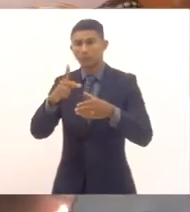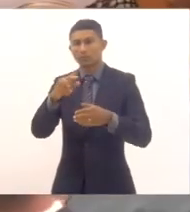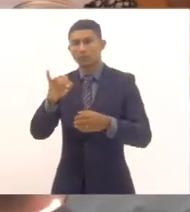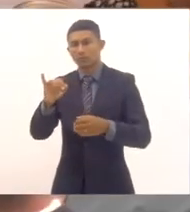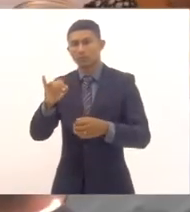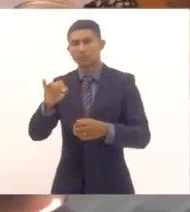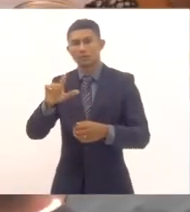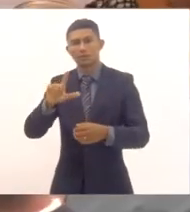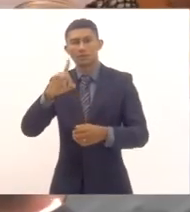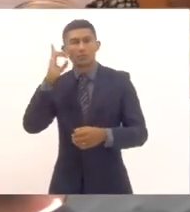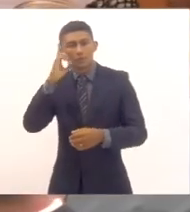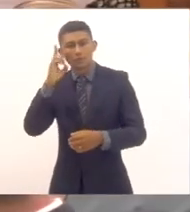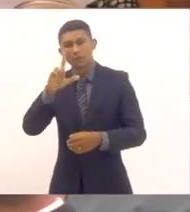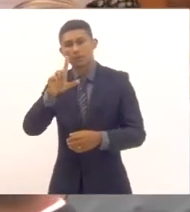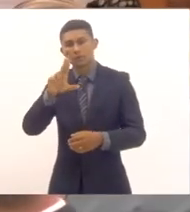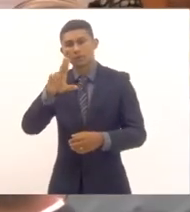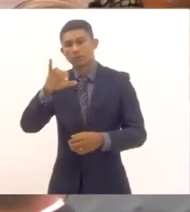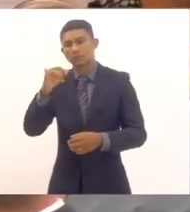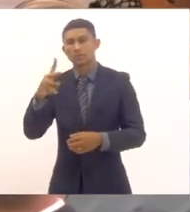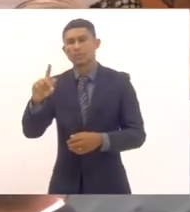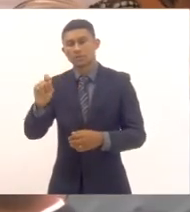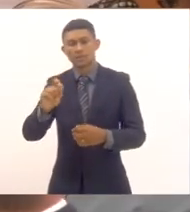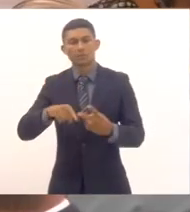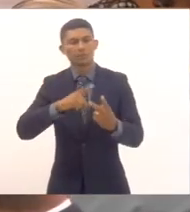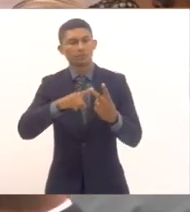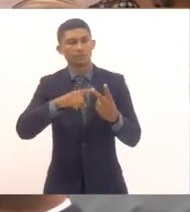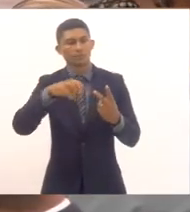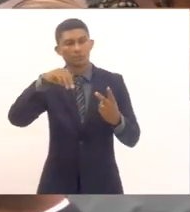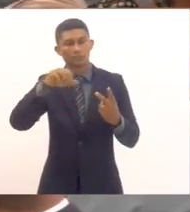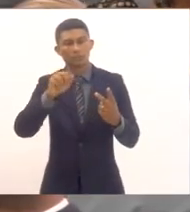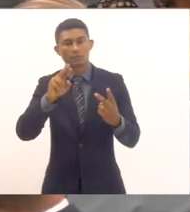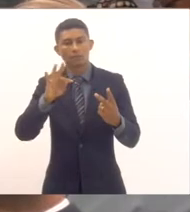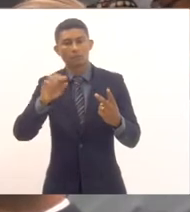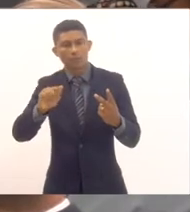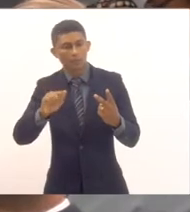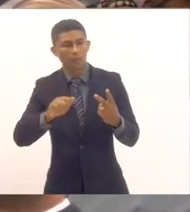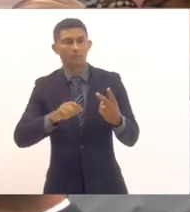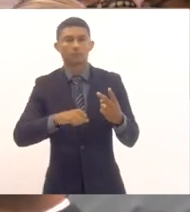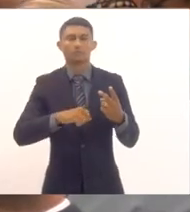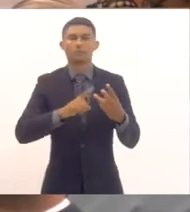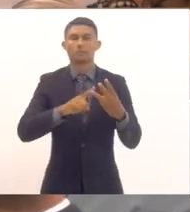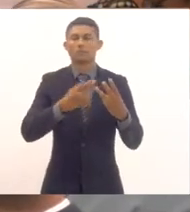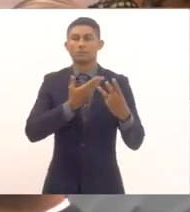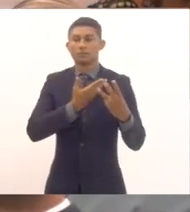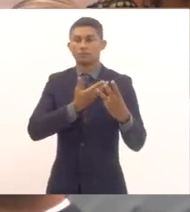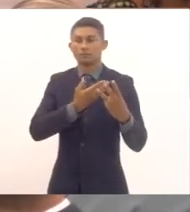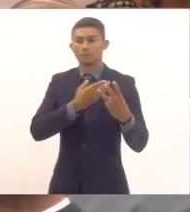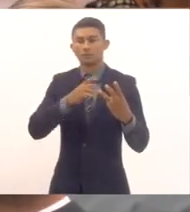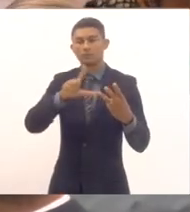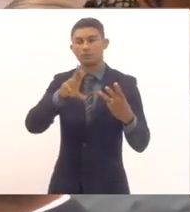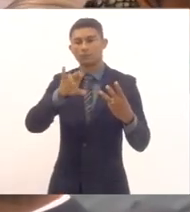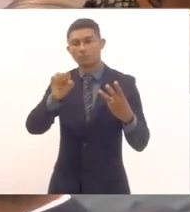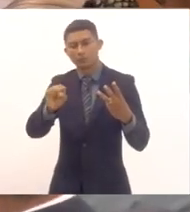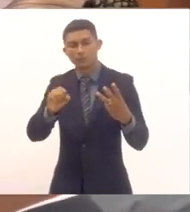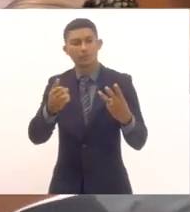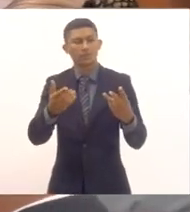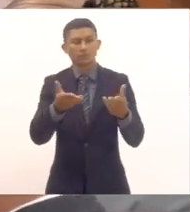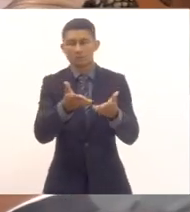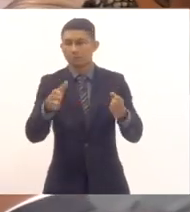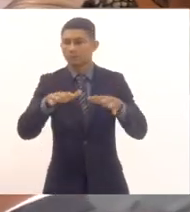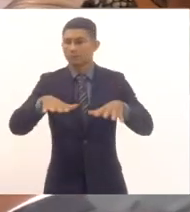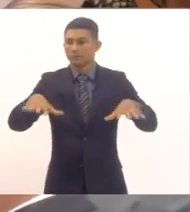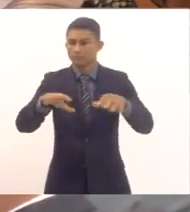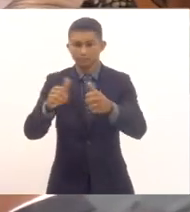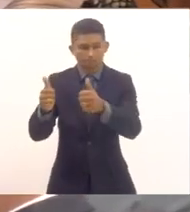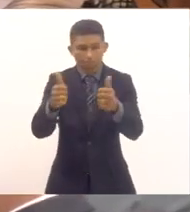Rocha caro amigo Doutor Luiz Henrique para terrestre da RF prezados companheiros